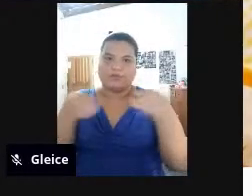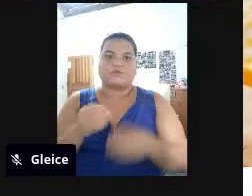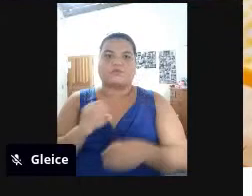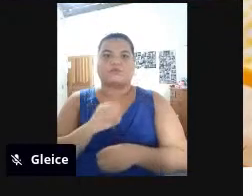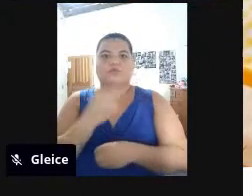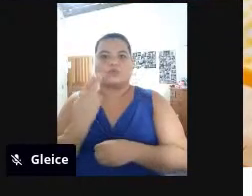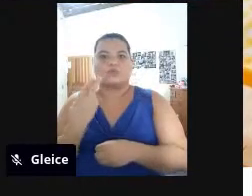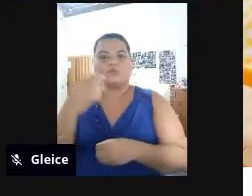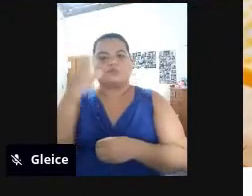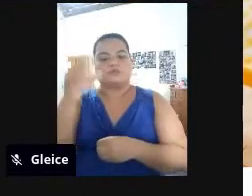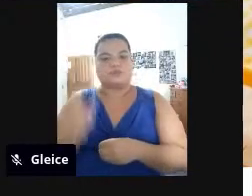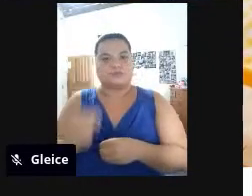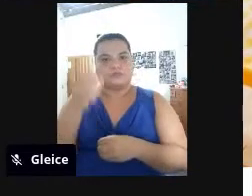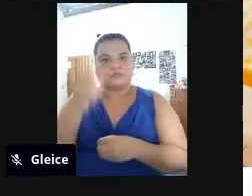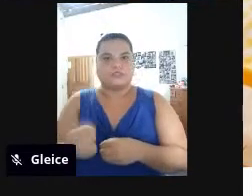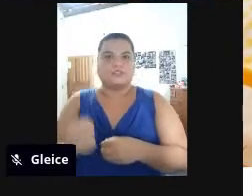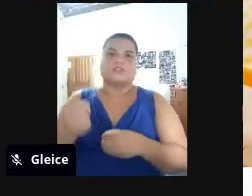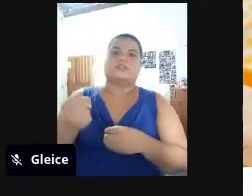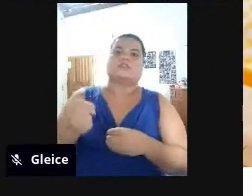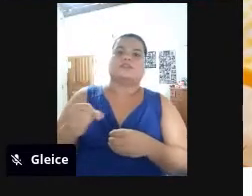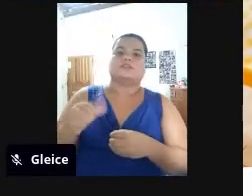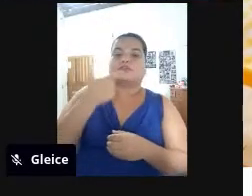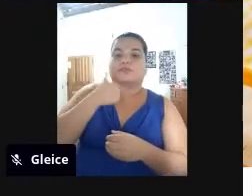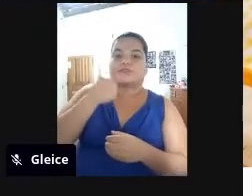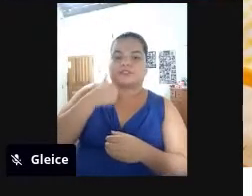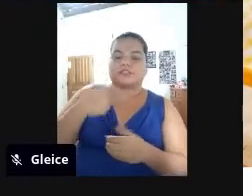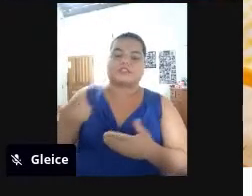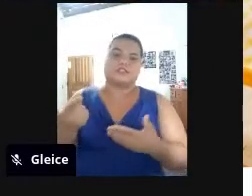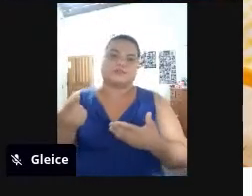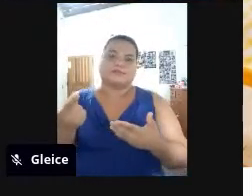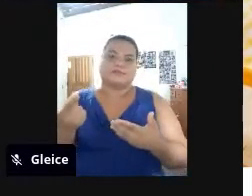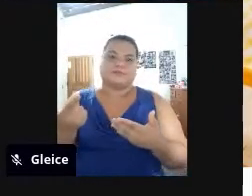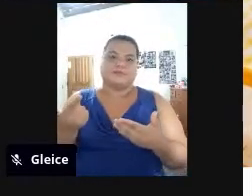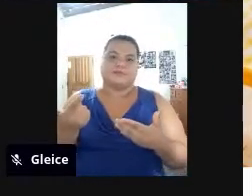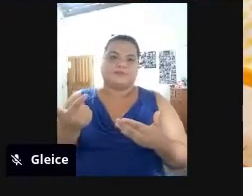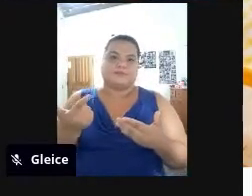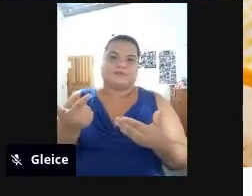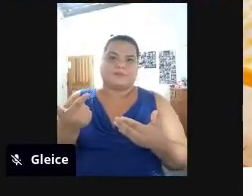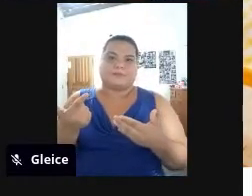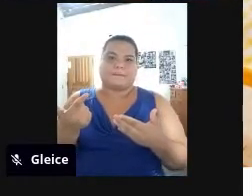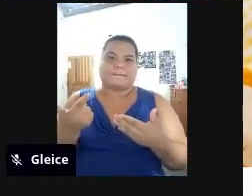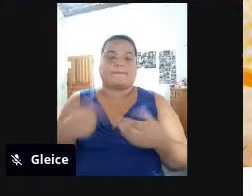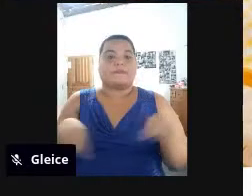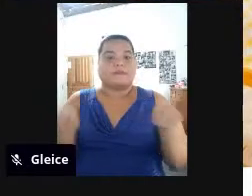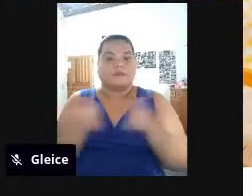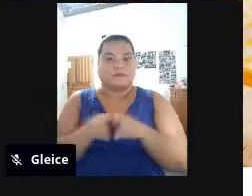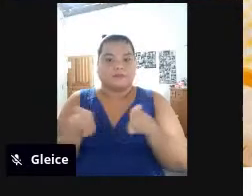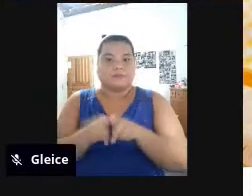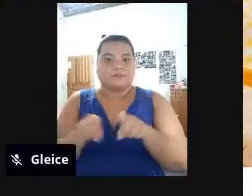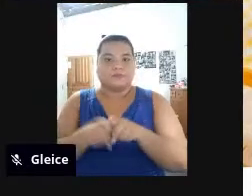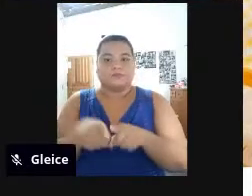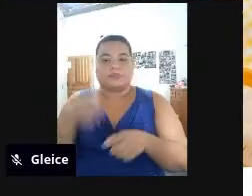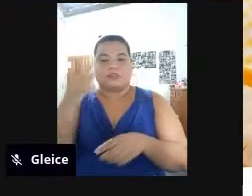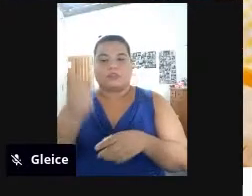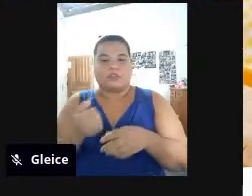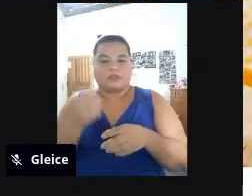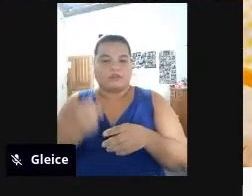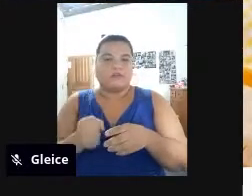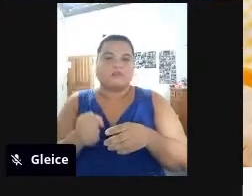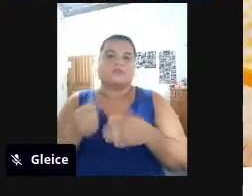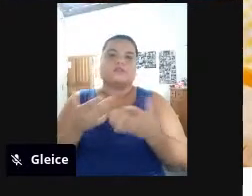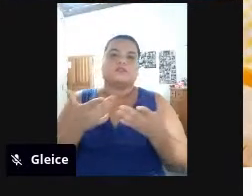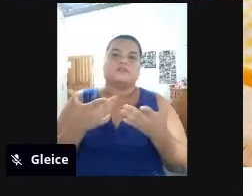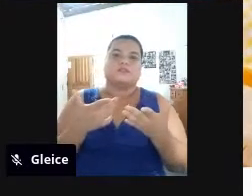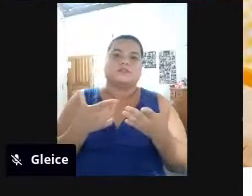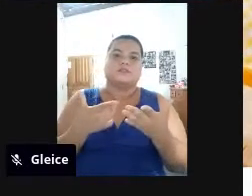temos leite, temos queijos, hoje a gente tem a opção de iogurtes proteicos, a gente pode